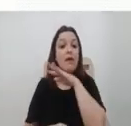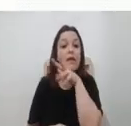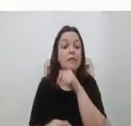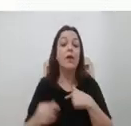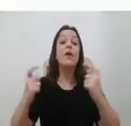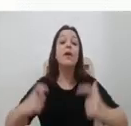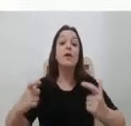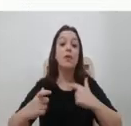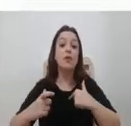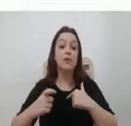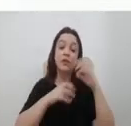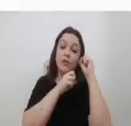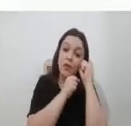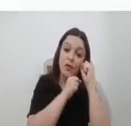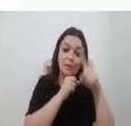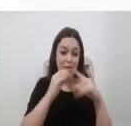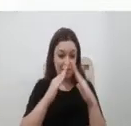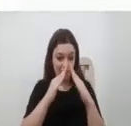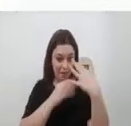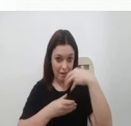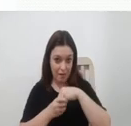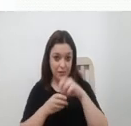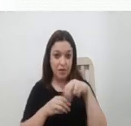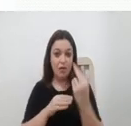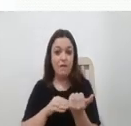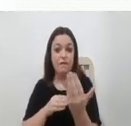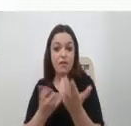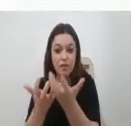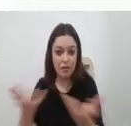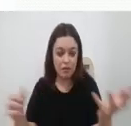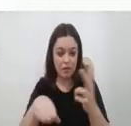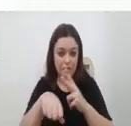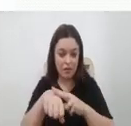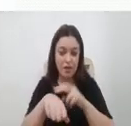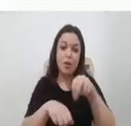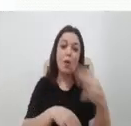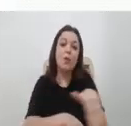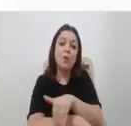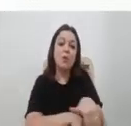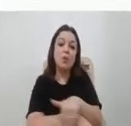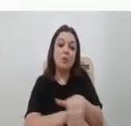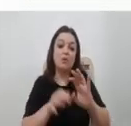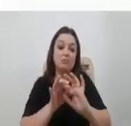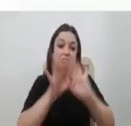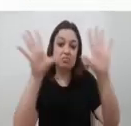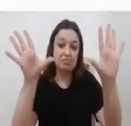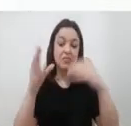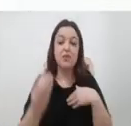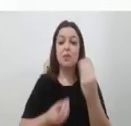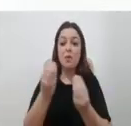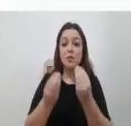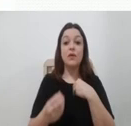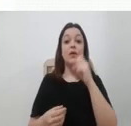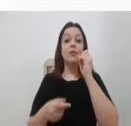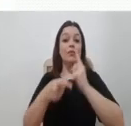animais permanecem, se eles permanecem dentro de casa, no quintal, e se eles têm livre acesso à rua. Muitos